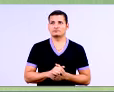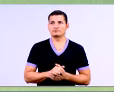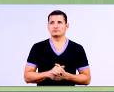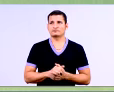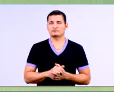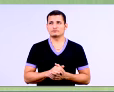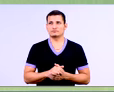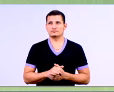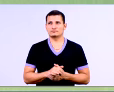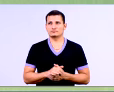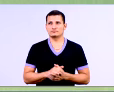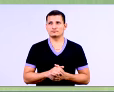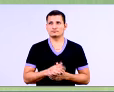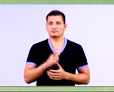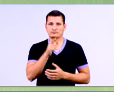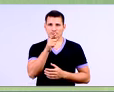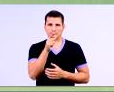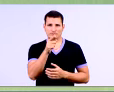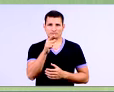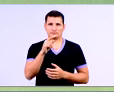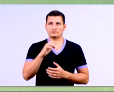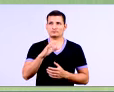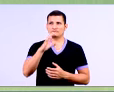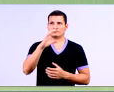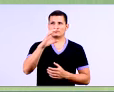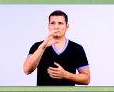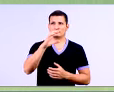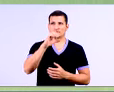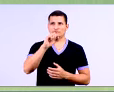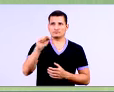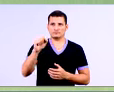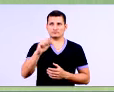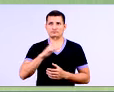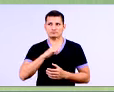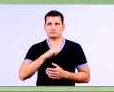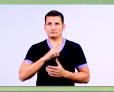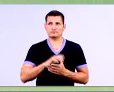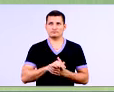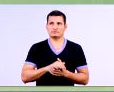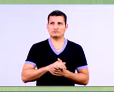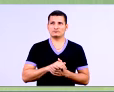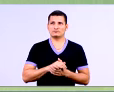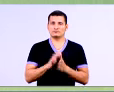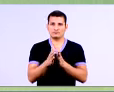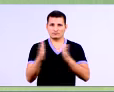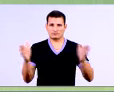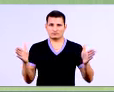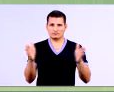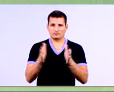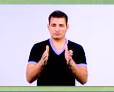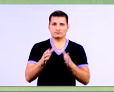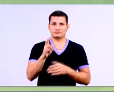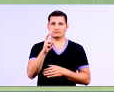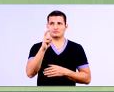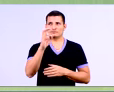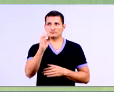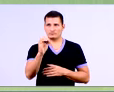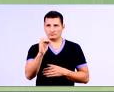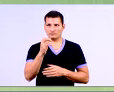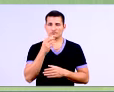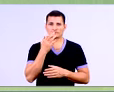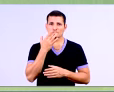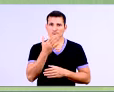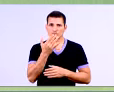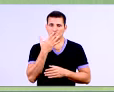Essa estilização está para um input, eu estou dizendo que o input vai ter o tamanho de 50, que o nome, a cor é